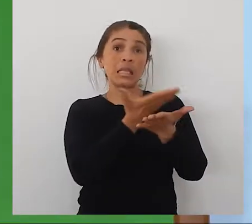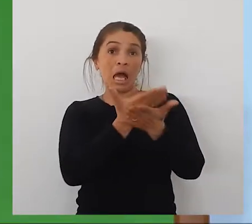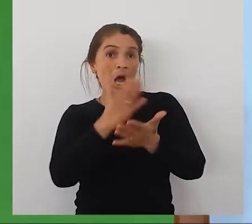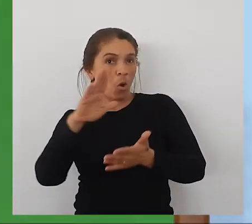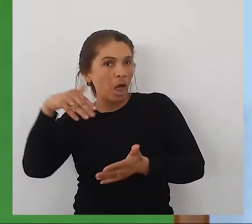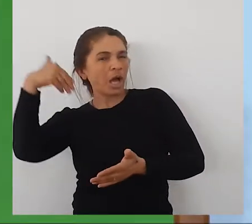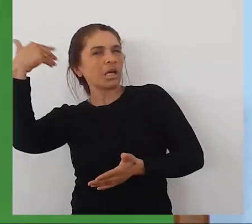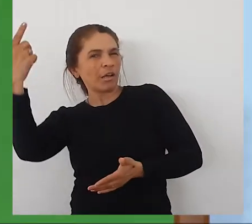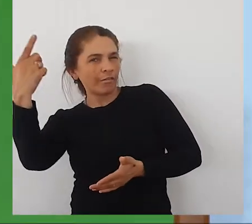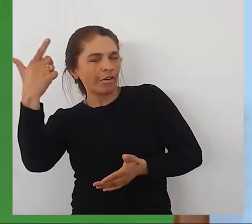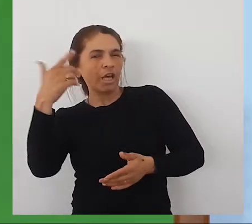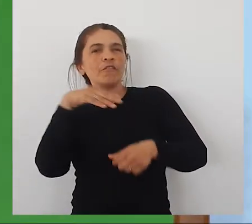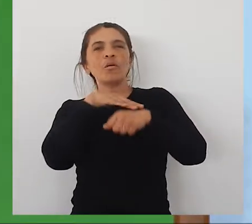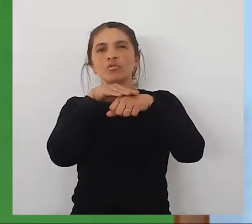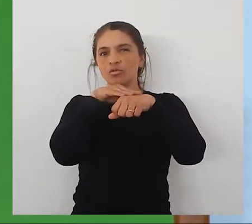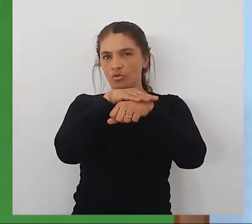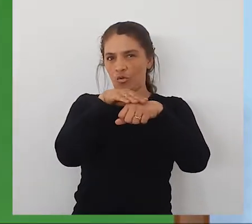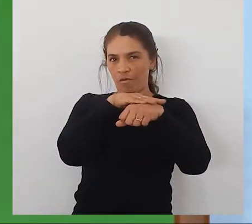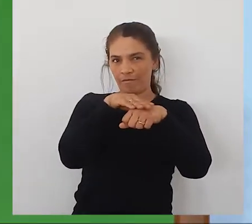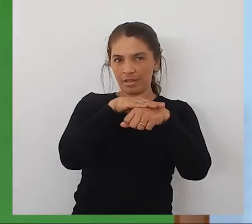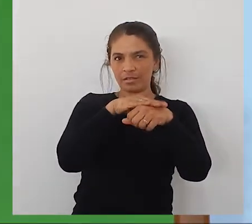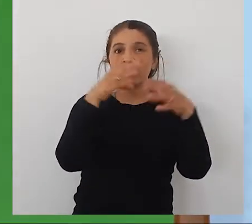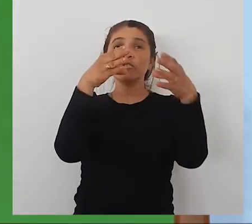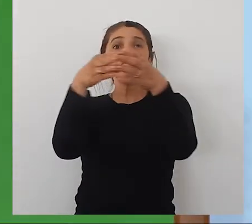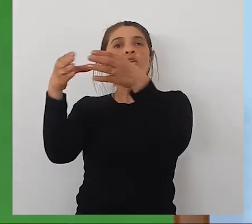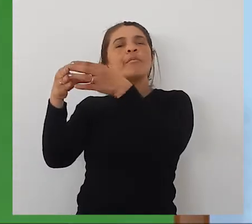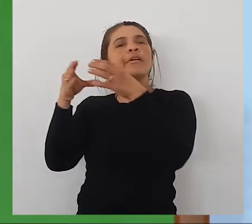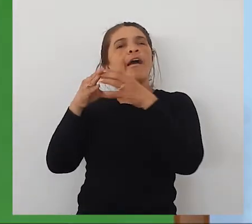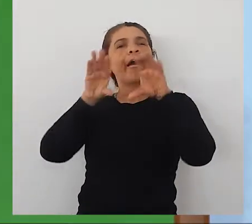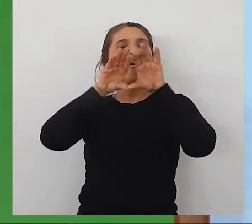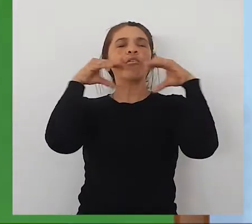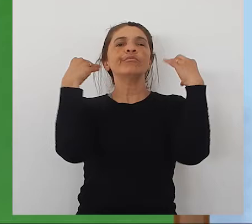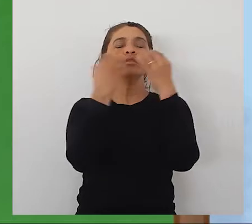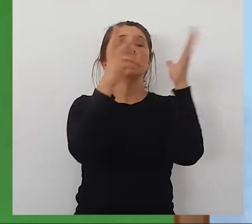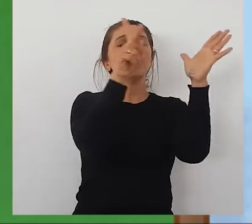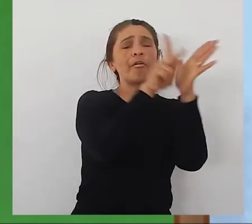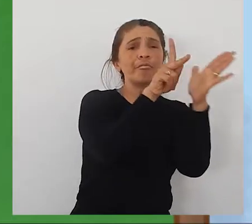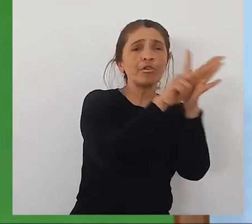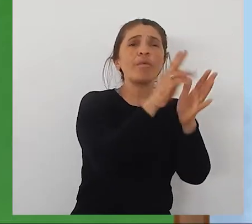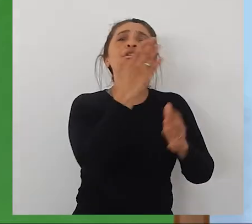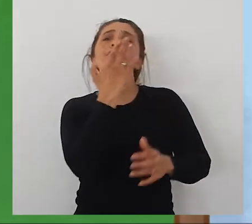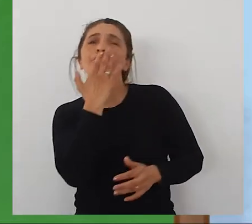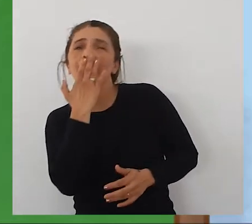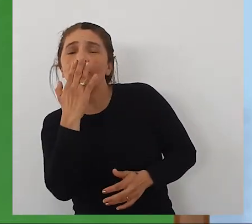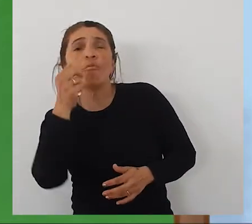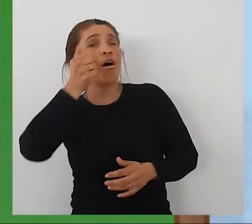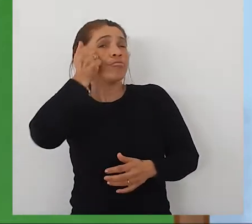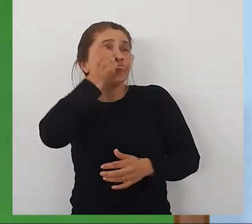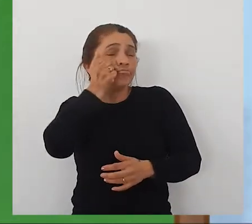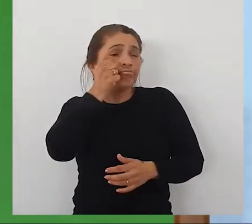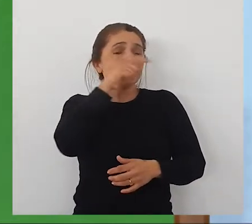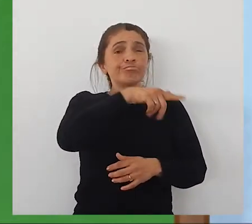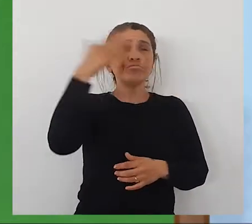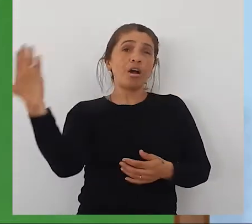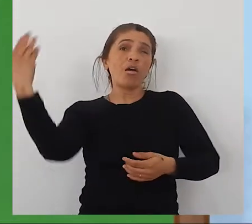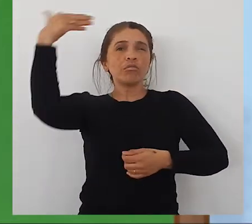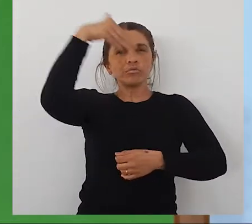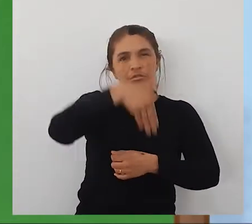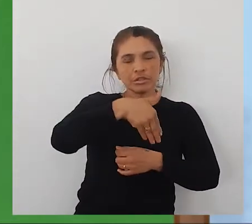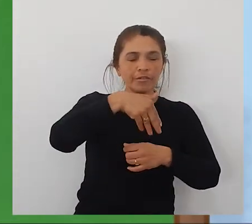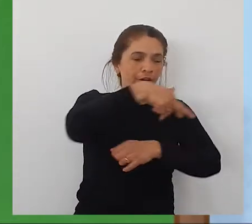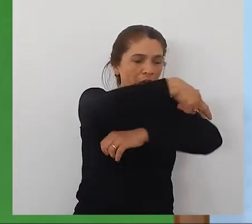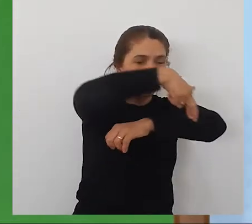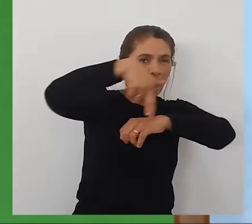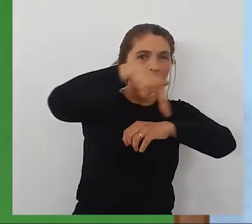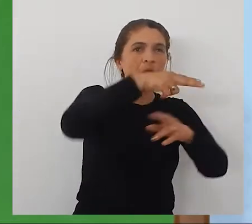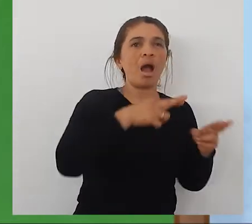Na aula que vem, iremos abordar sobre as populações tradicionais do Cerrado, como os indígenas, os quilombolas, os